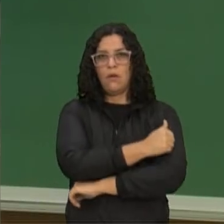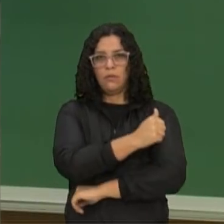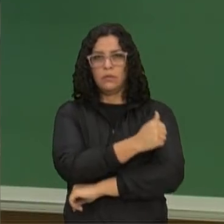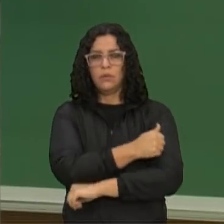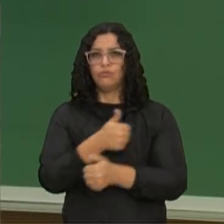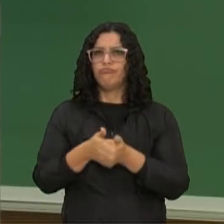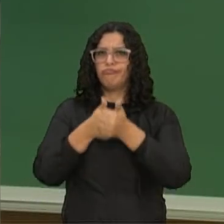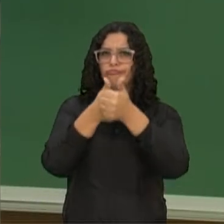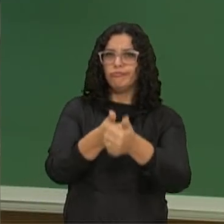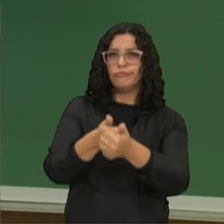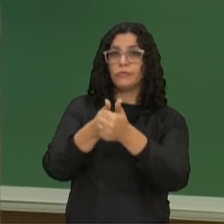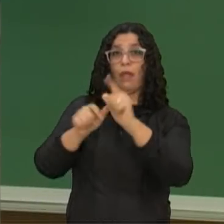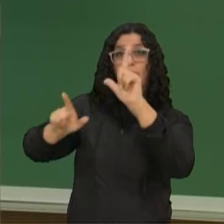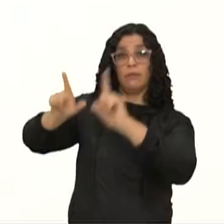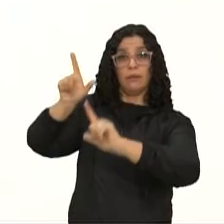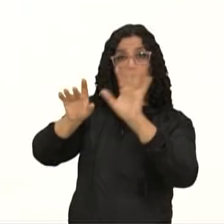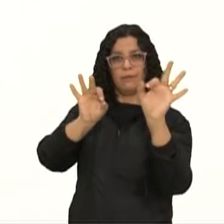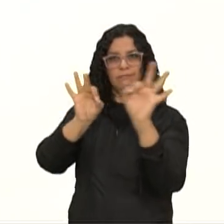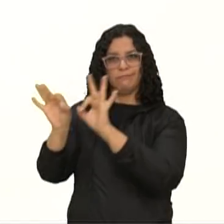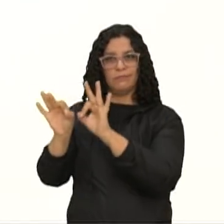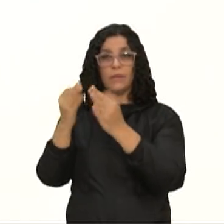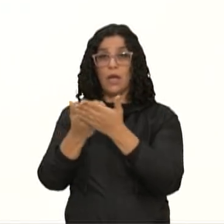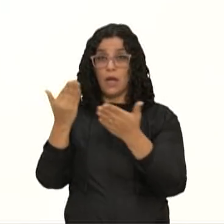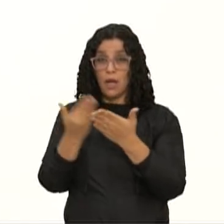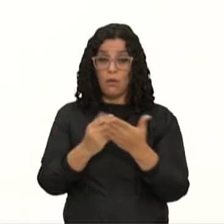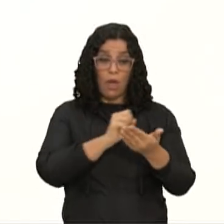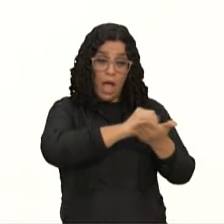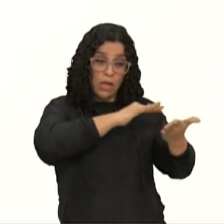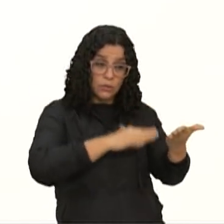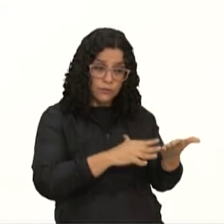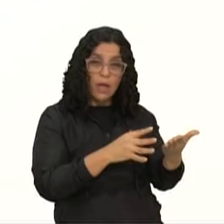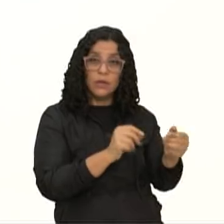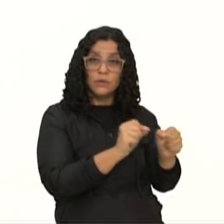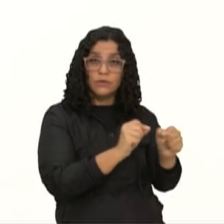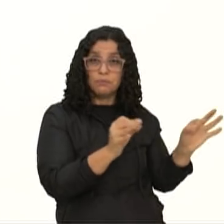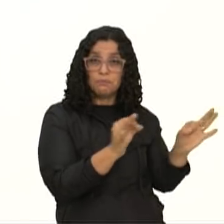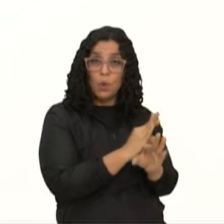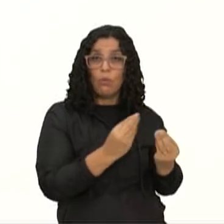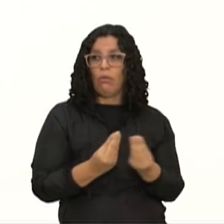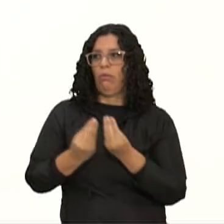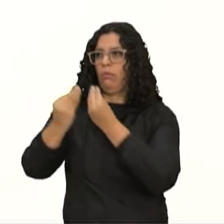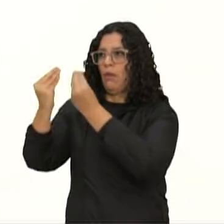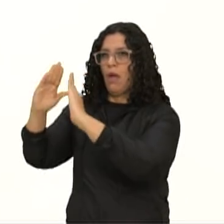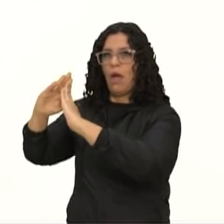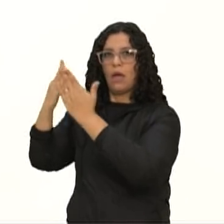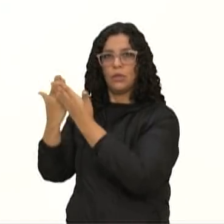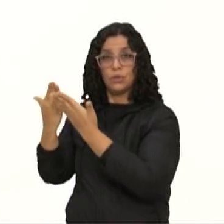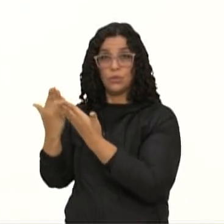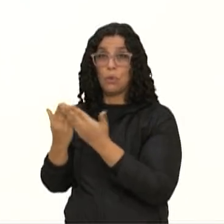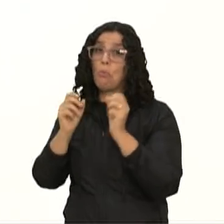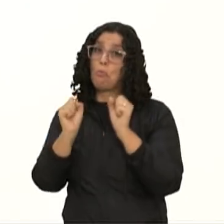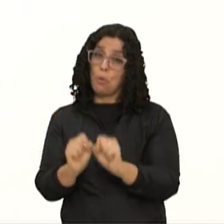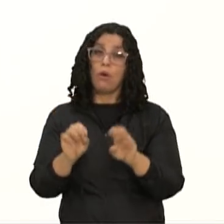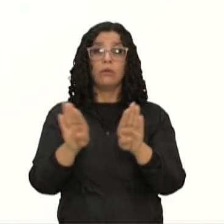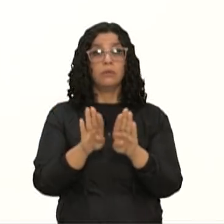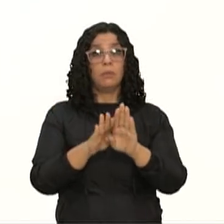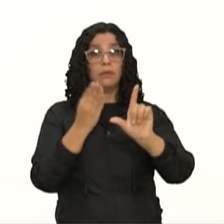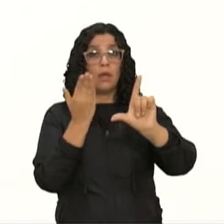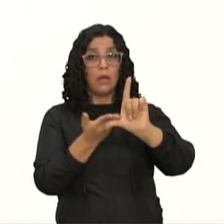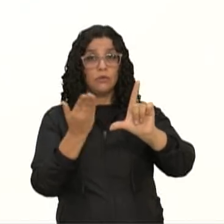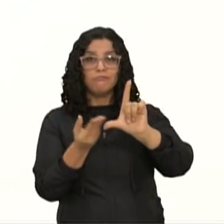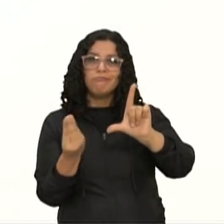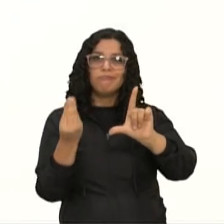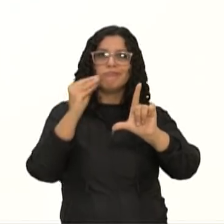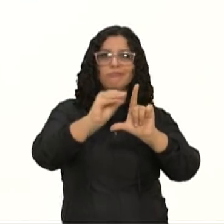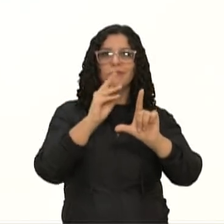estão assistindo às aulas pela televisão, entreguem as suas atividades na escola, como também podem resolvê-las pelo Classroom. E aqui